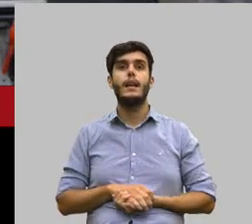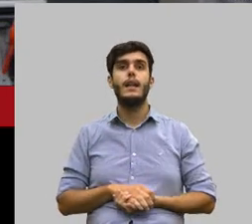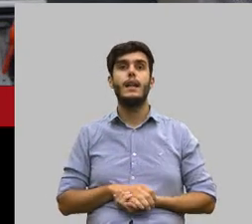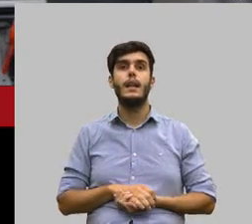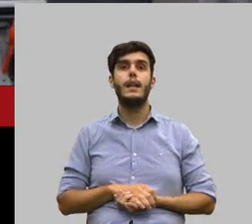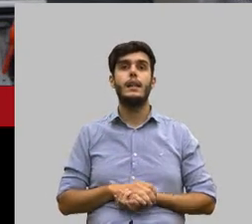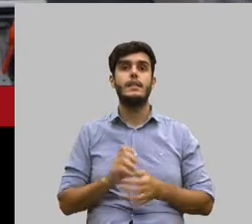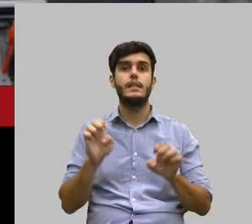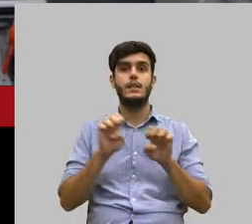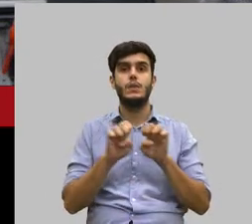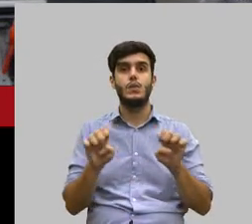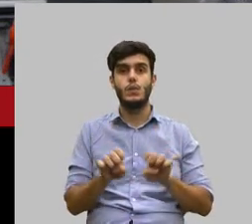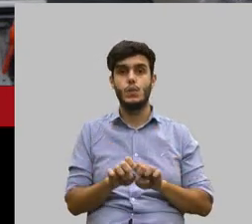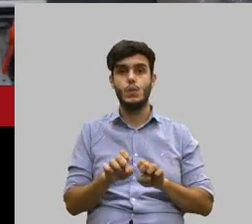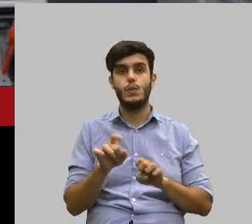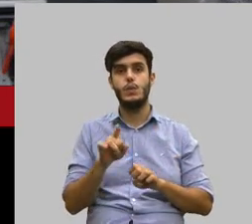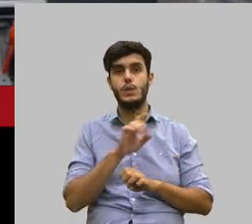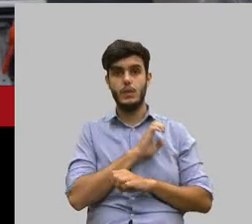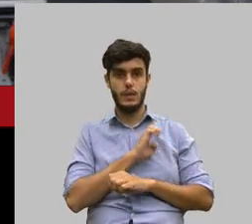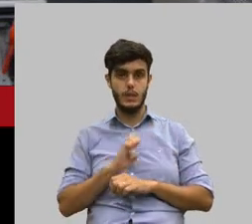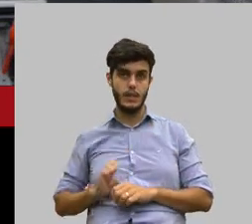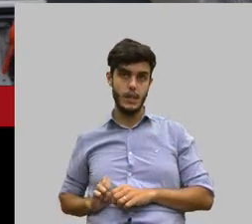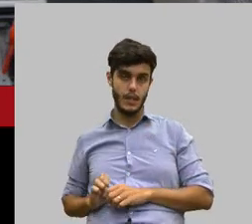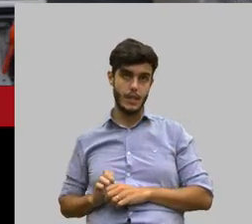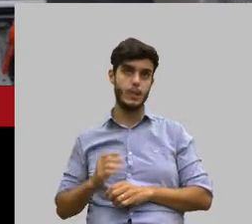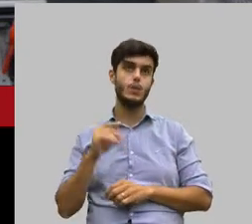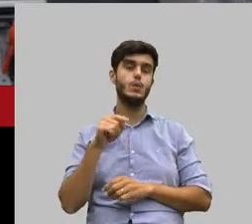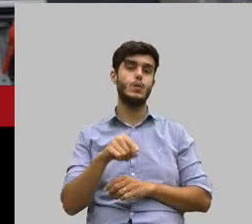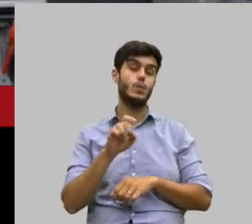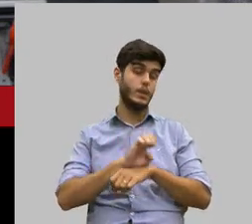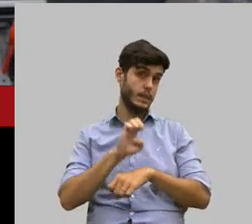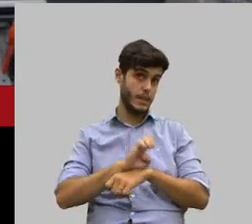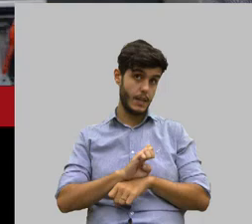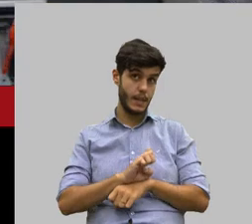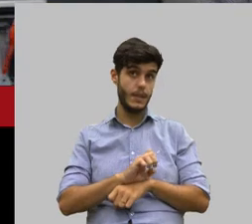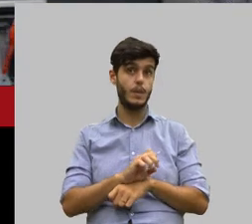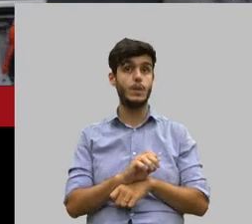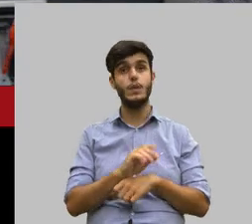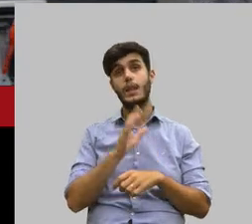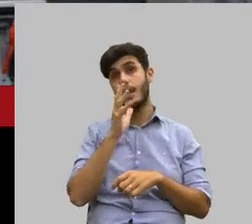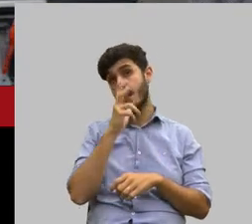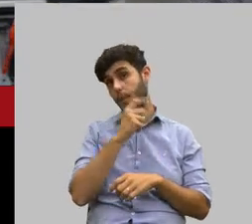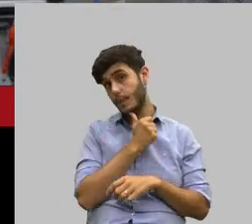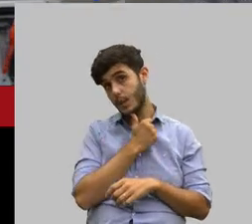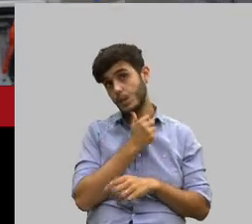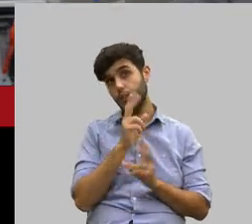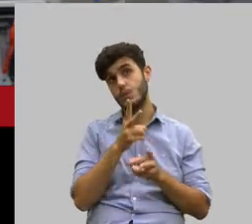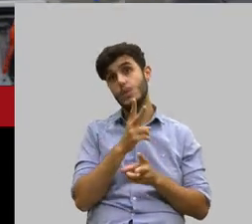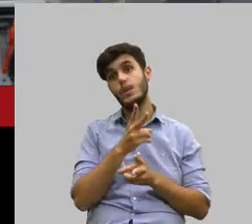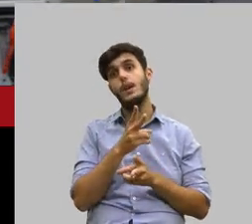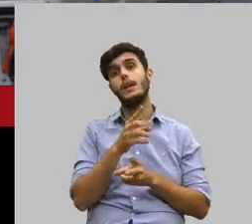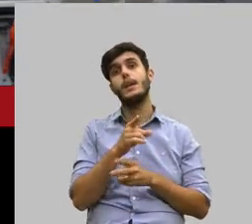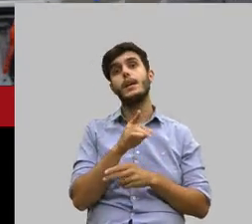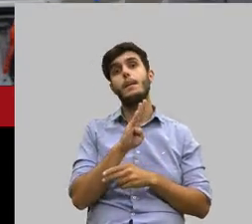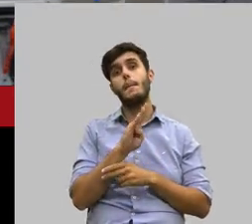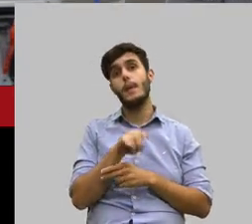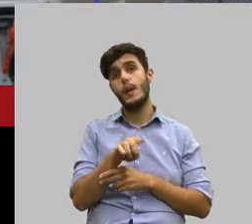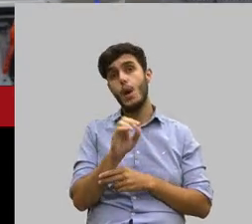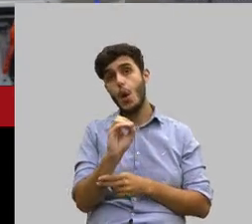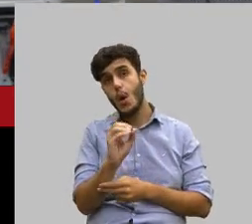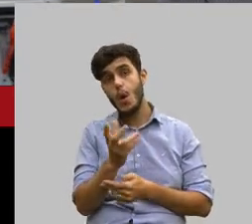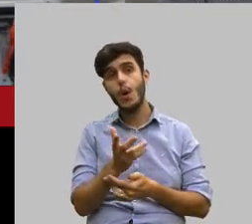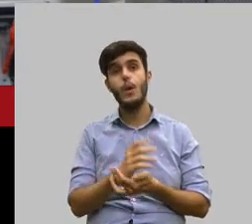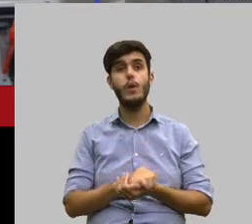do estado que demora a dar sequência né Eh aos boletins de ocorrência nós temos esse